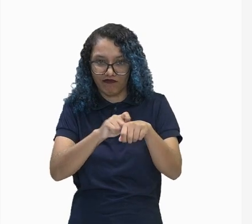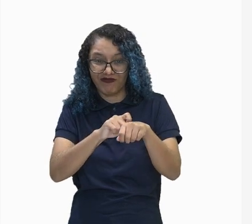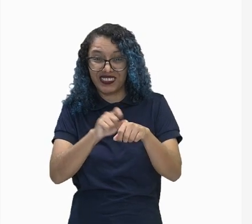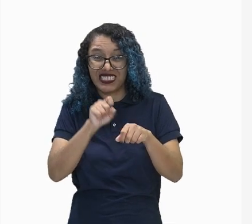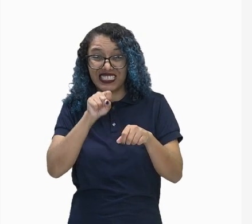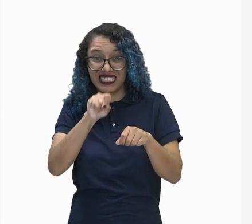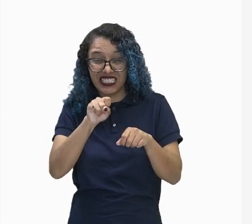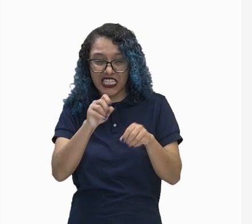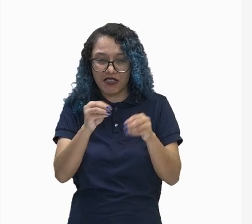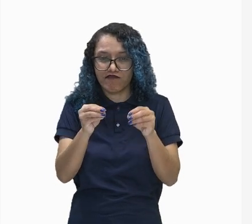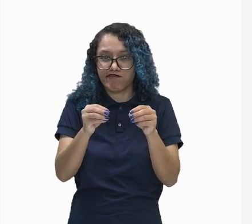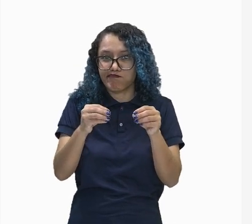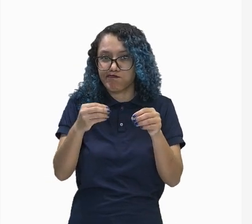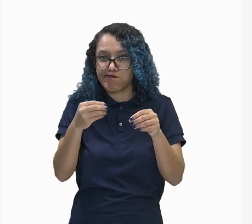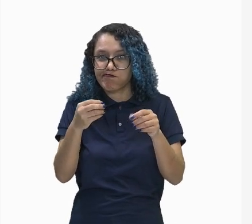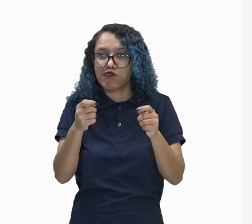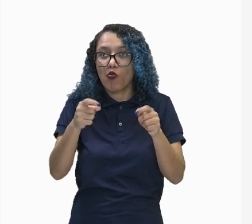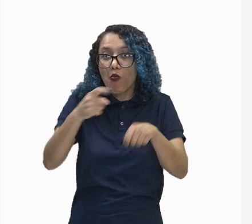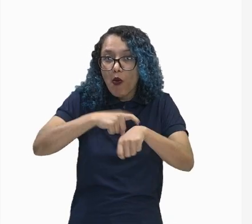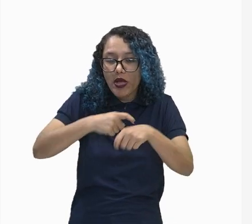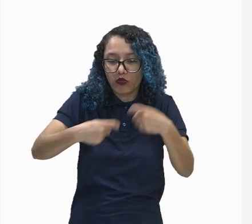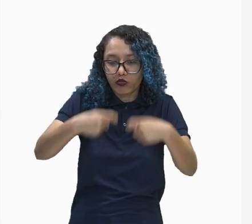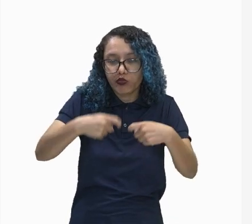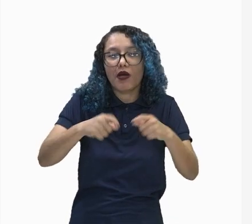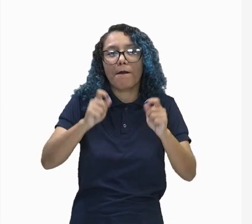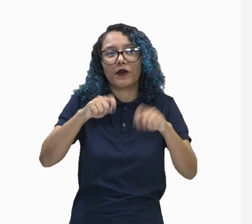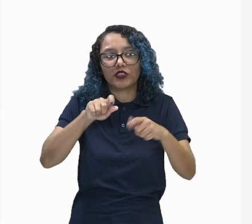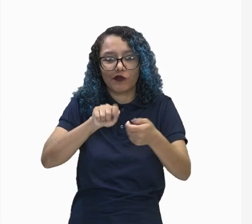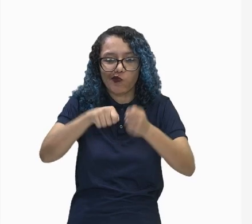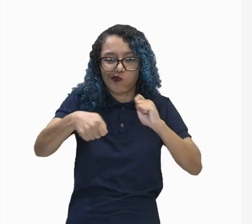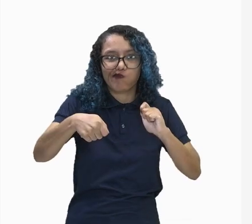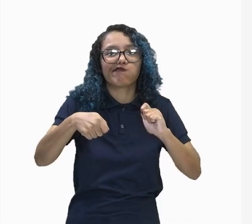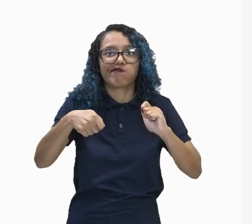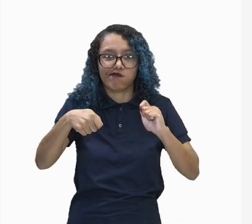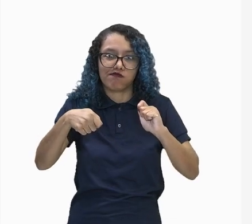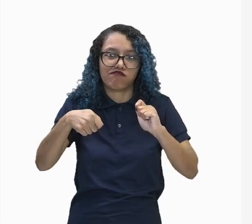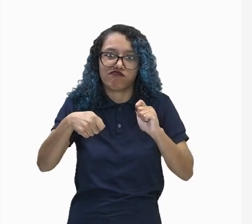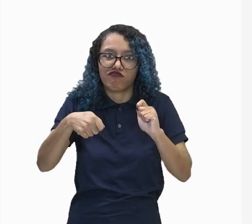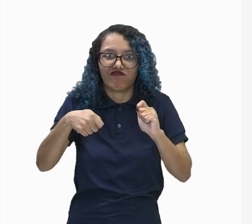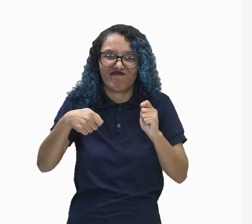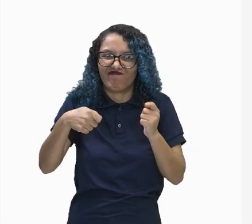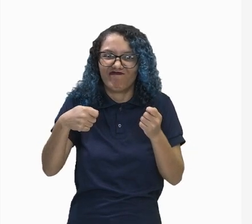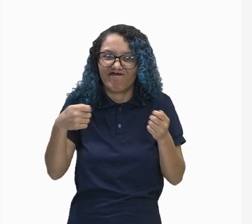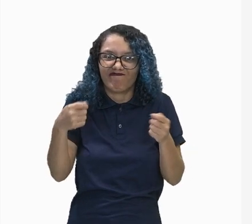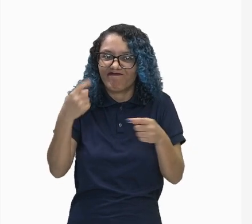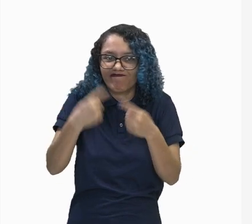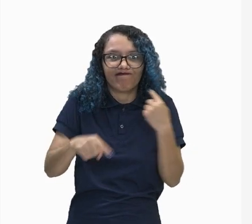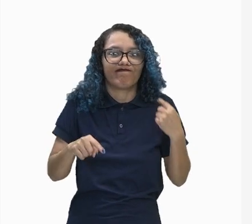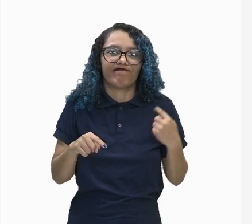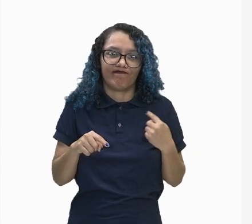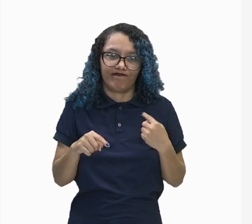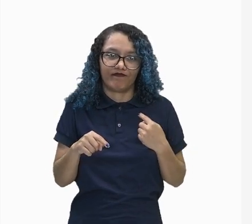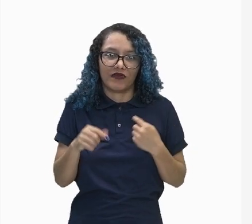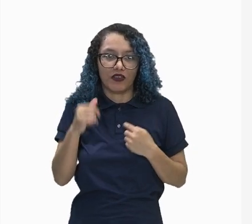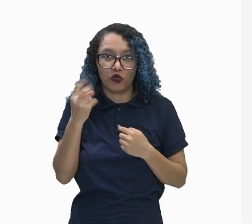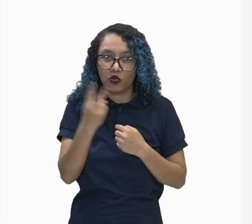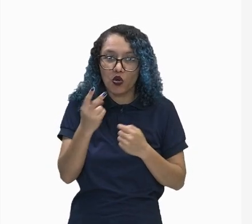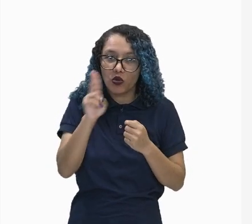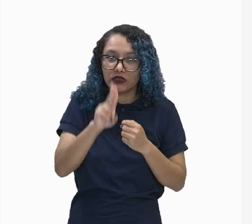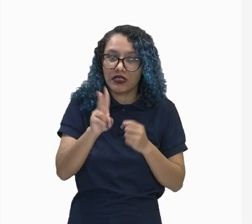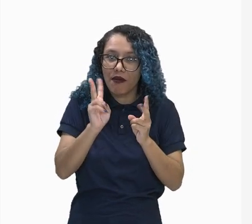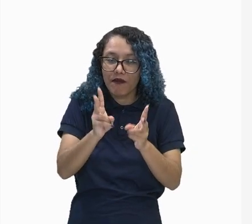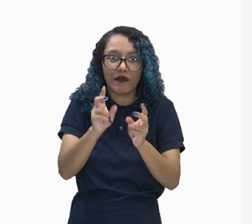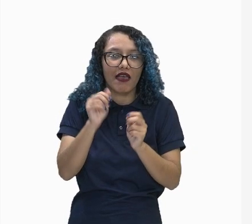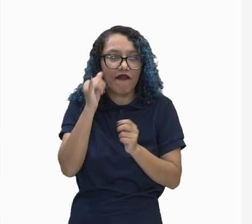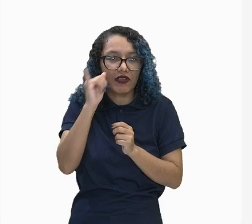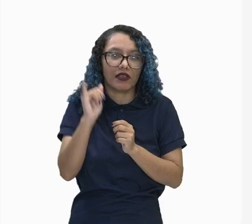fricção poderia romper essa borracha, o que não é adequado, né? Não ia funcionar. Então, além de prevenir a